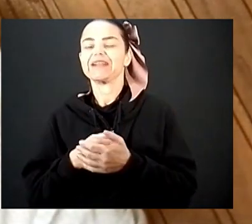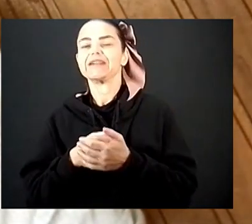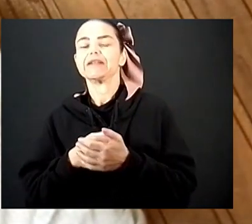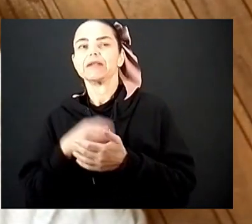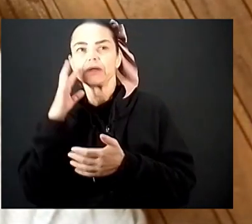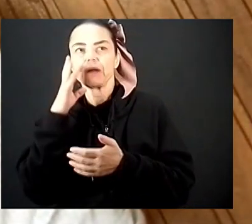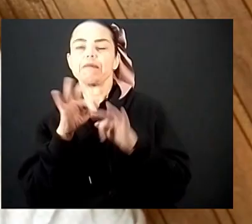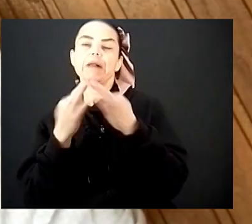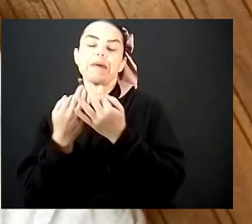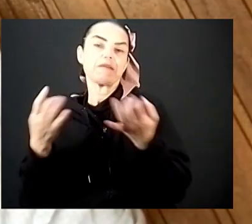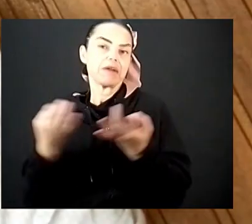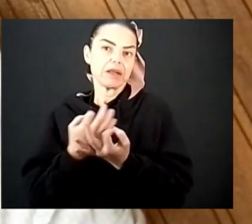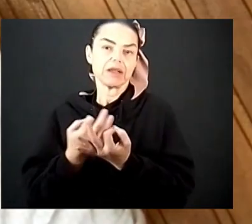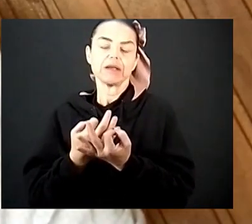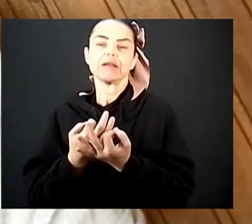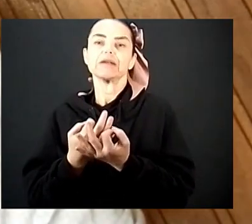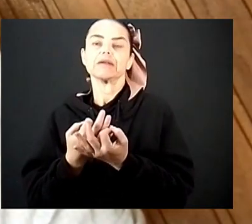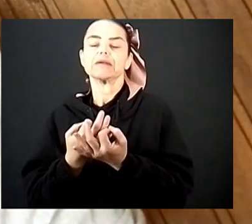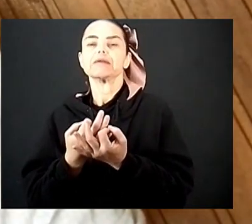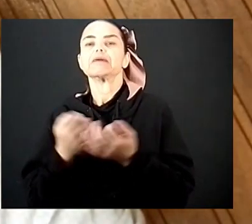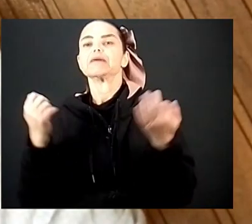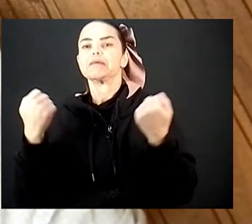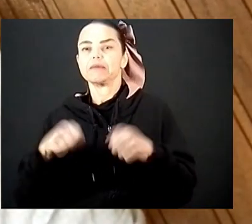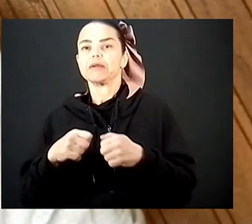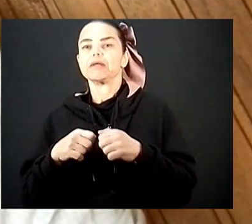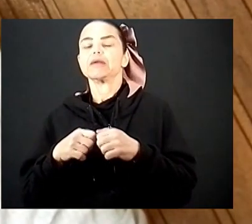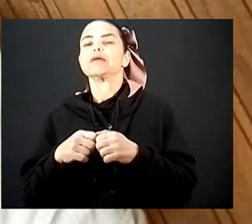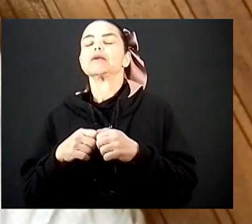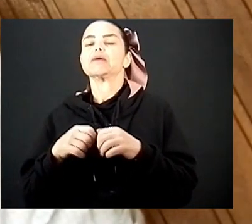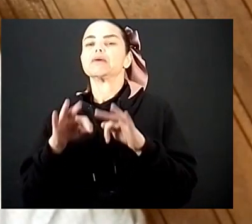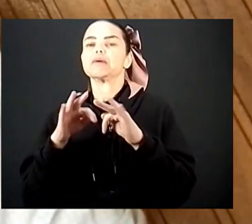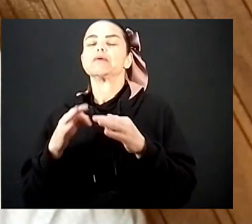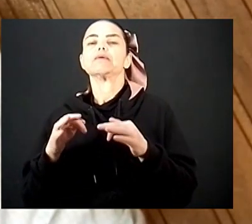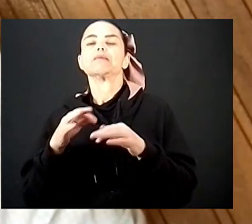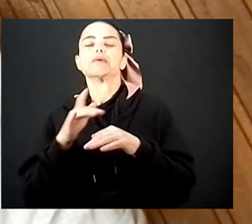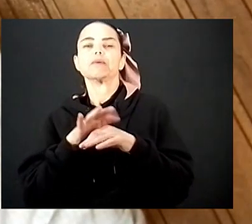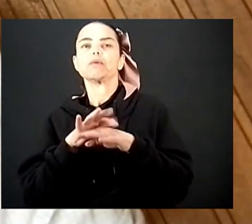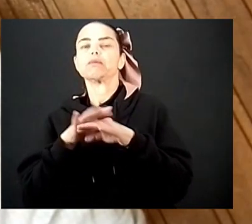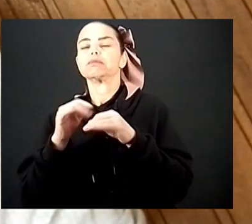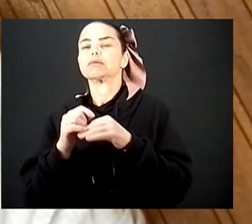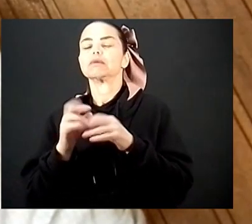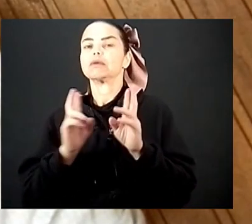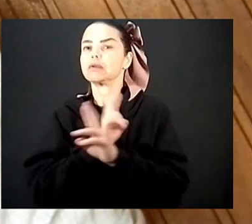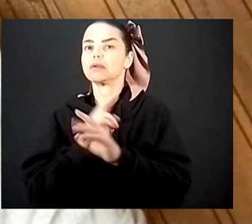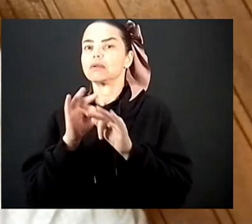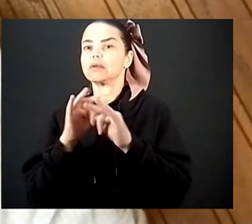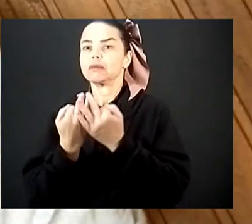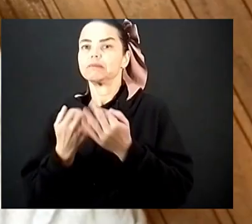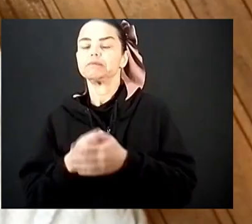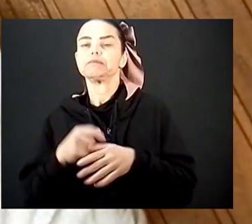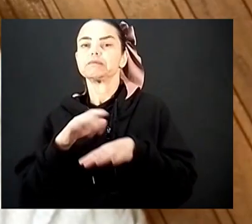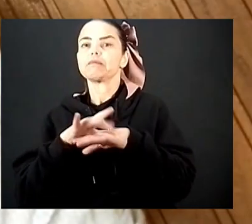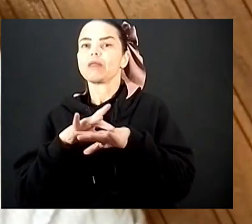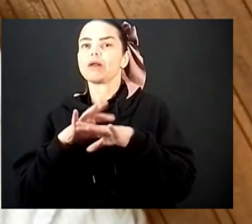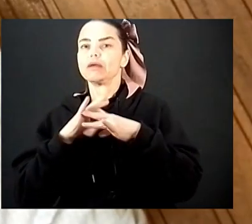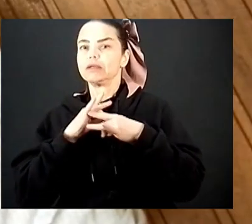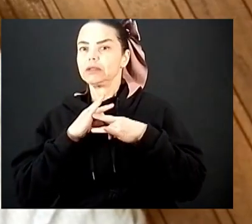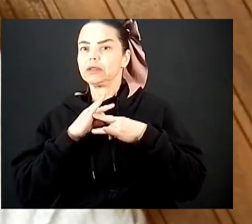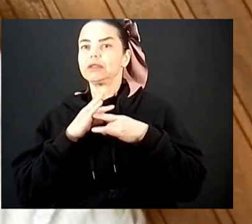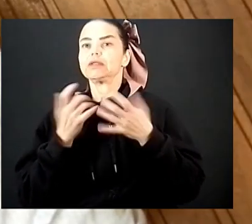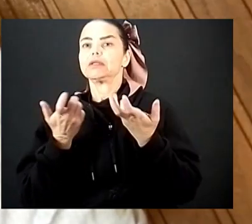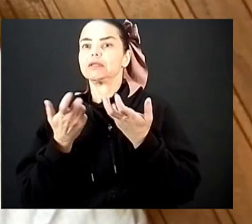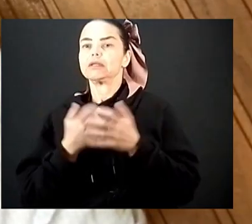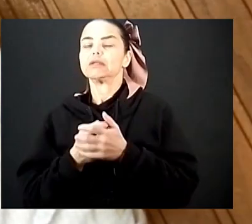a nossa família pode ser um ambiente adoecedor, que as nossas relações familiares podem adoecer. A gente quer a